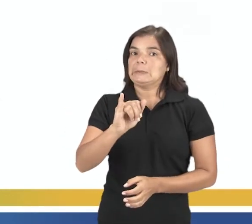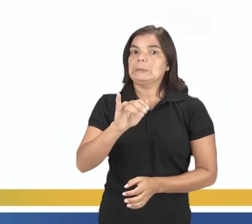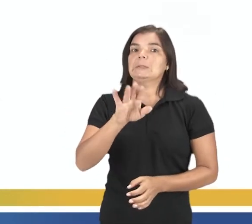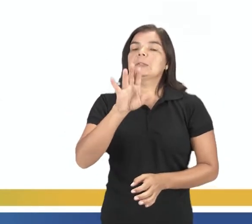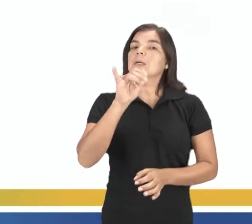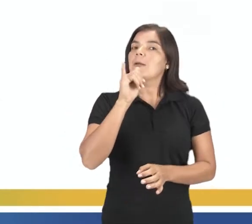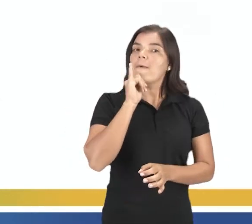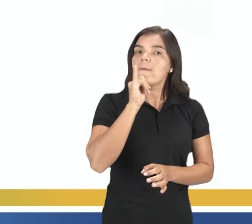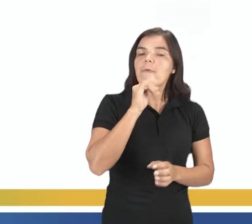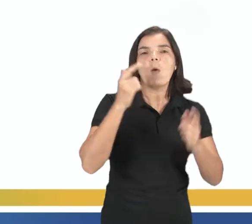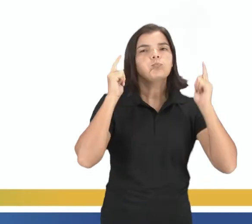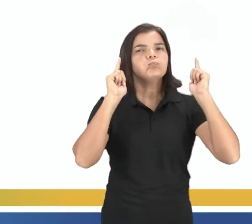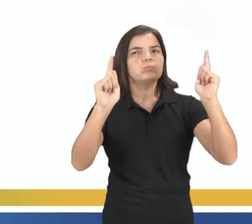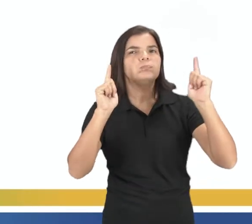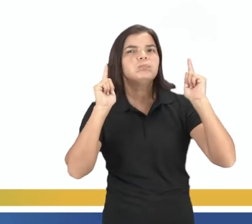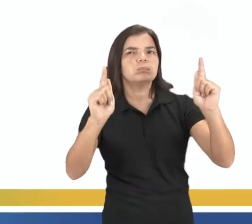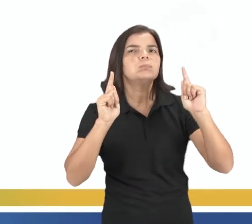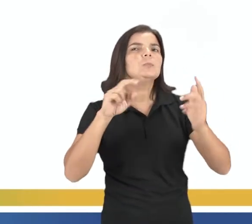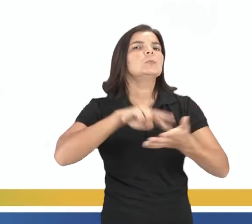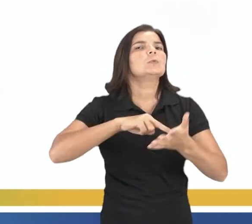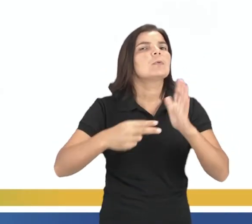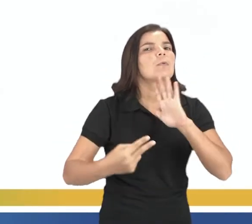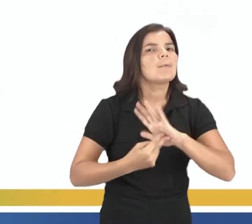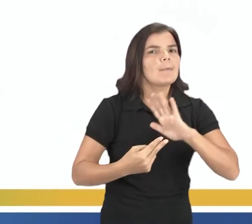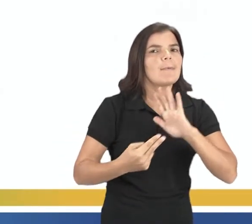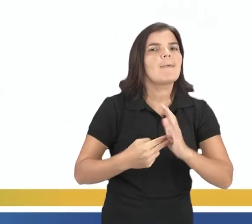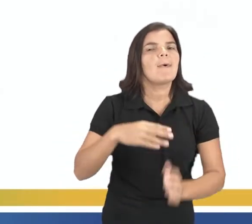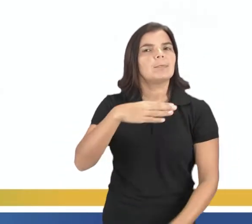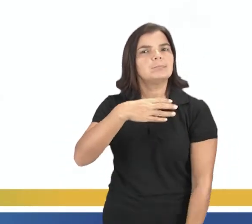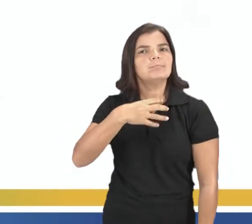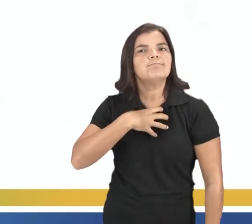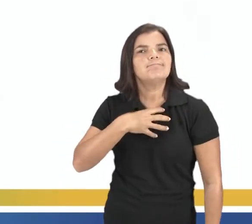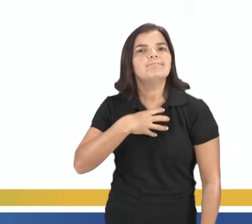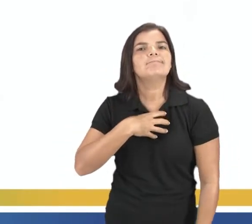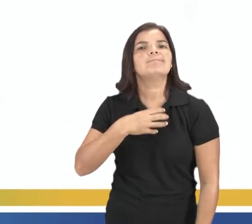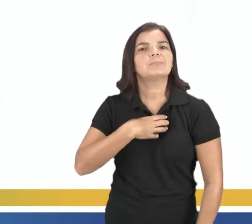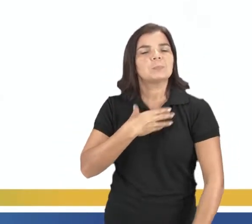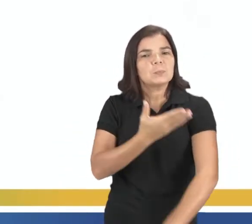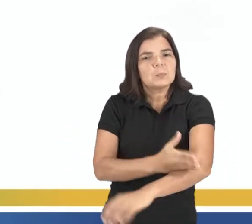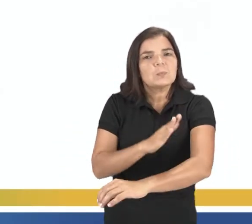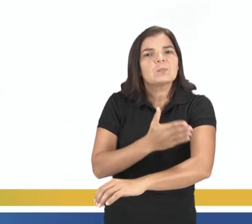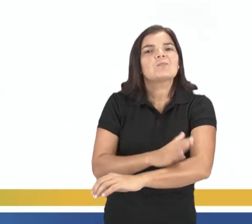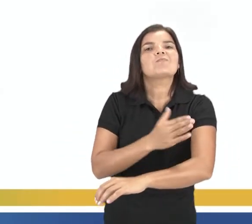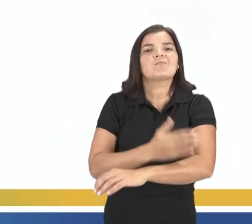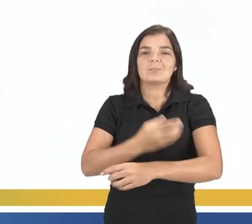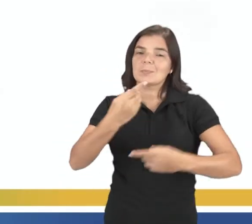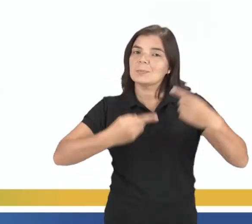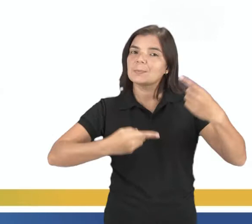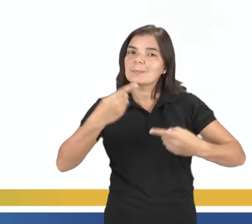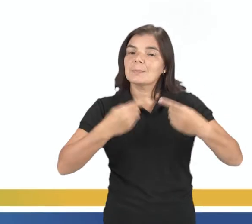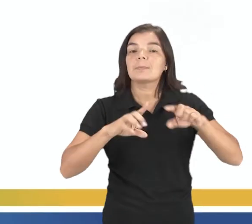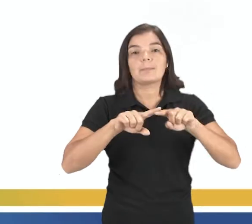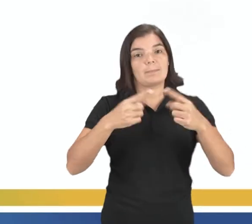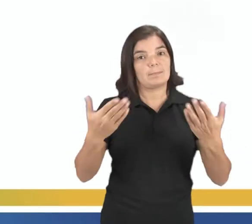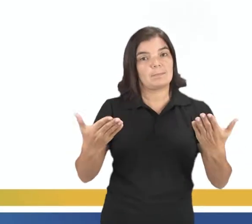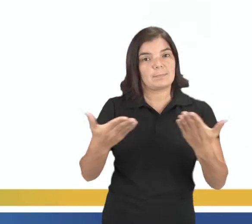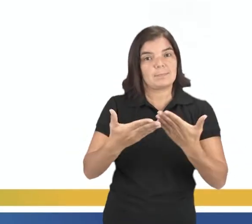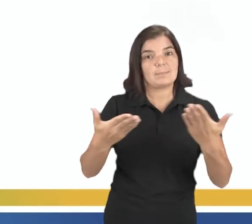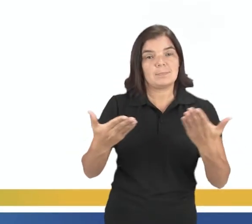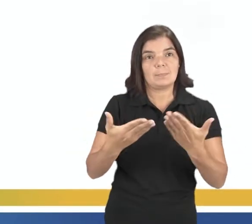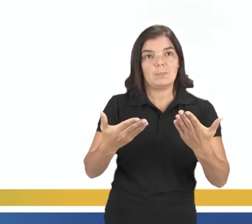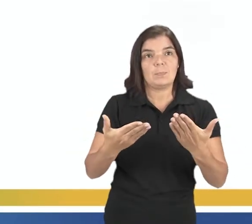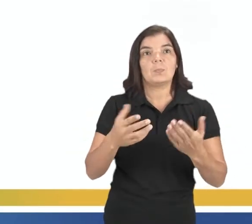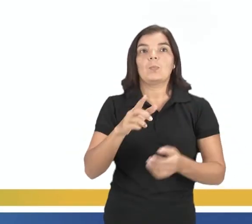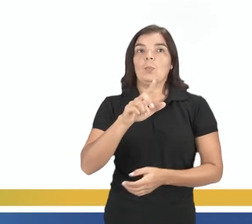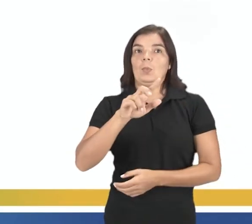quando eu faço uma greve, eu estou exercendo uma atitude, eu estou praticando uma atitude política. Agora,